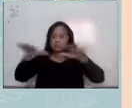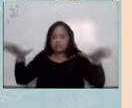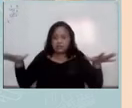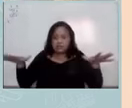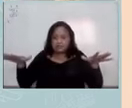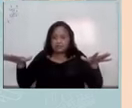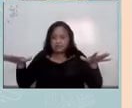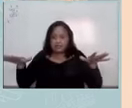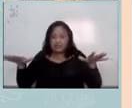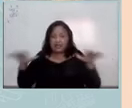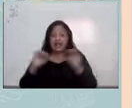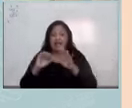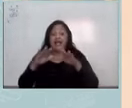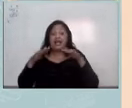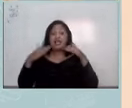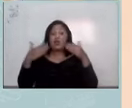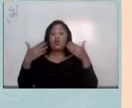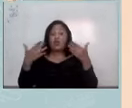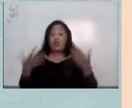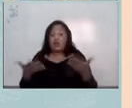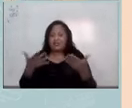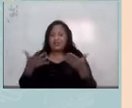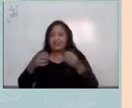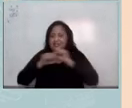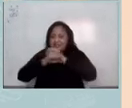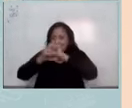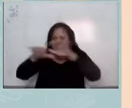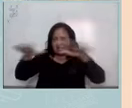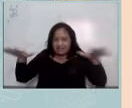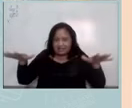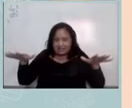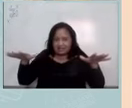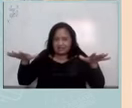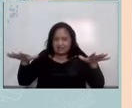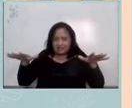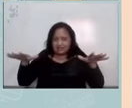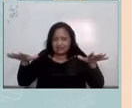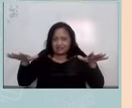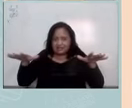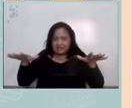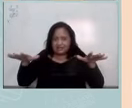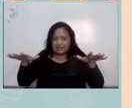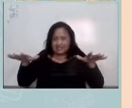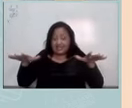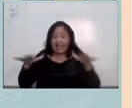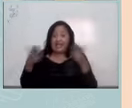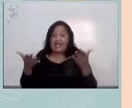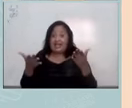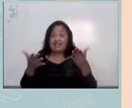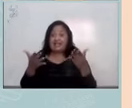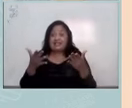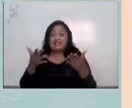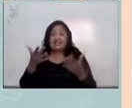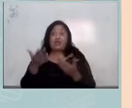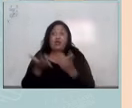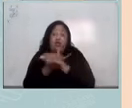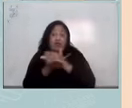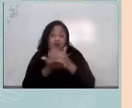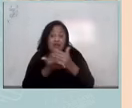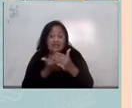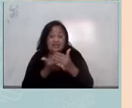essa epidemia ela se espalha e aí ela se torna continental, ou seja, ela vai atingir